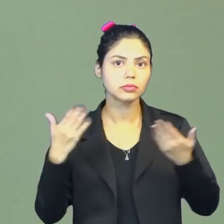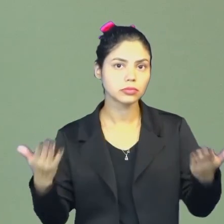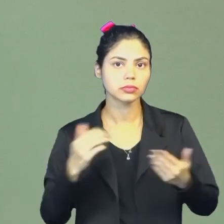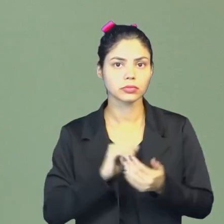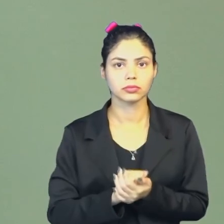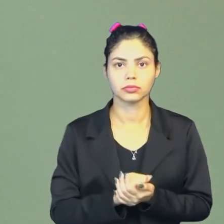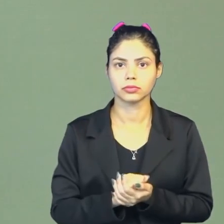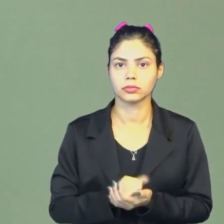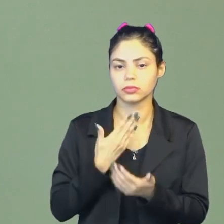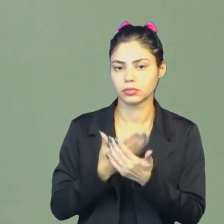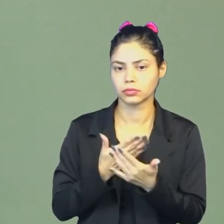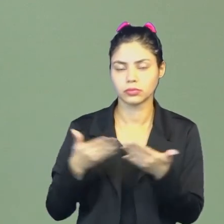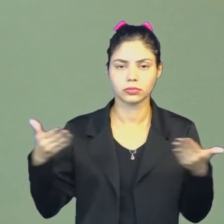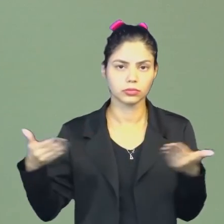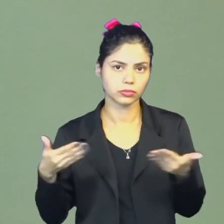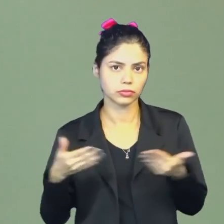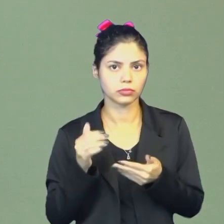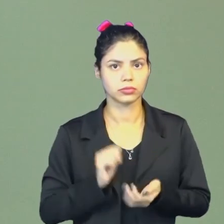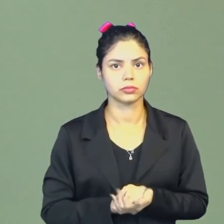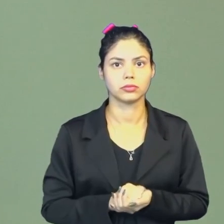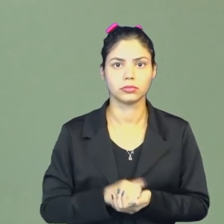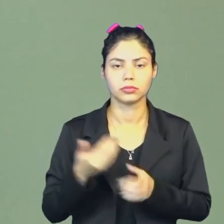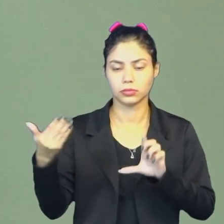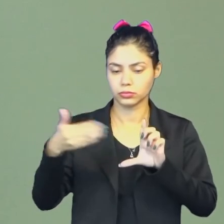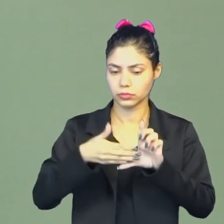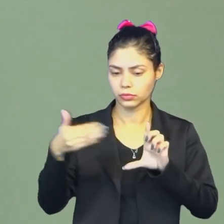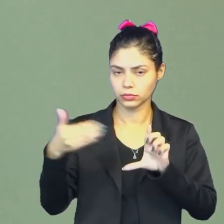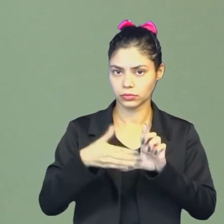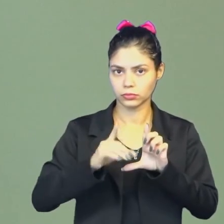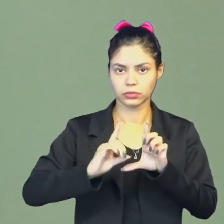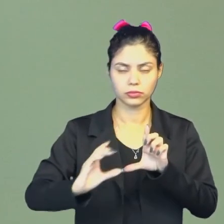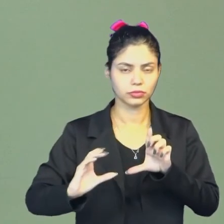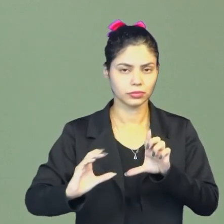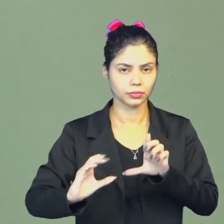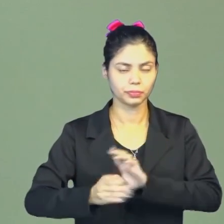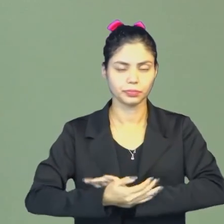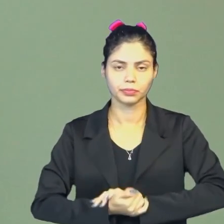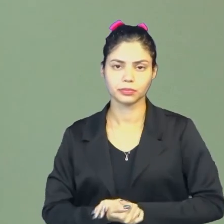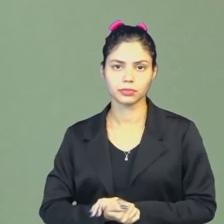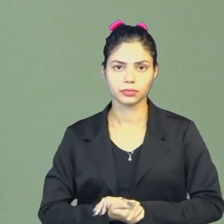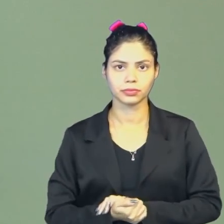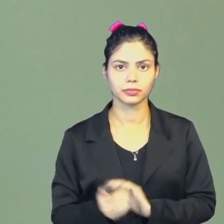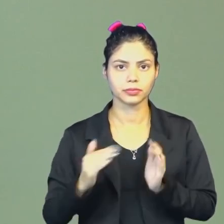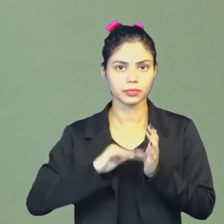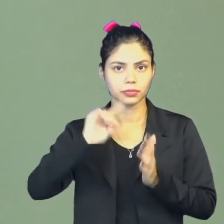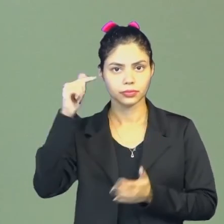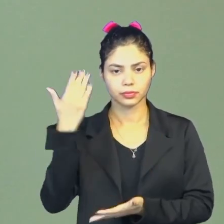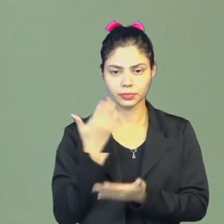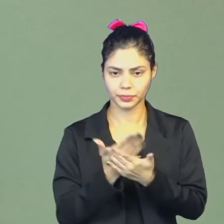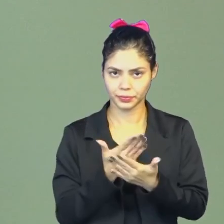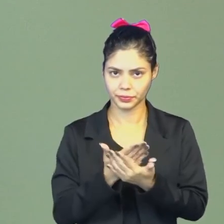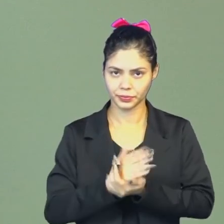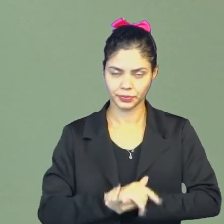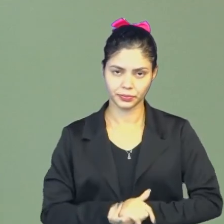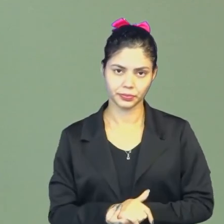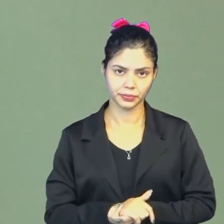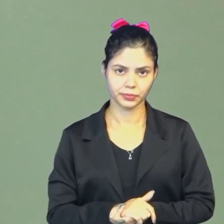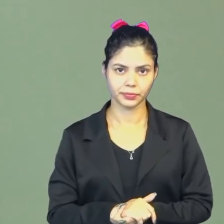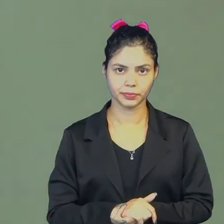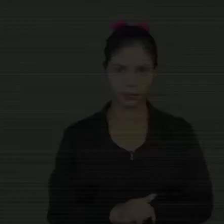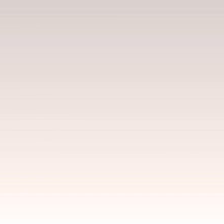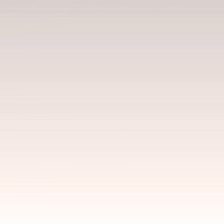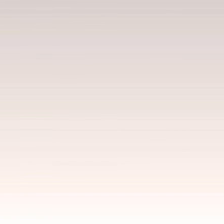Então, pessoal, essa foi a nossa aula de hoje. Para rever essa aula, acesse a plataforma Eduque e até a próxima aula.